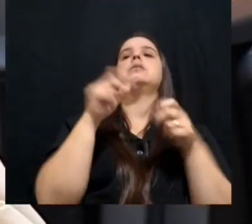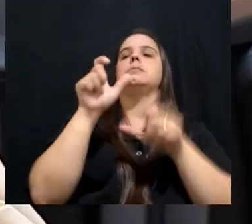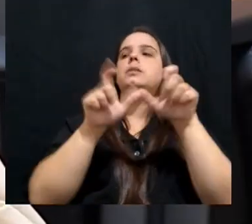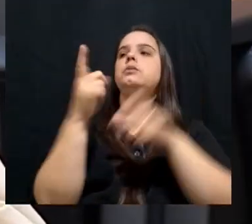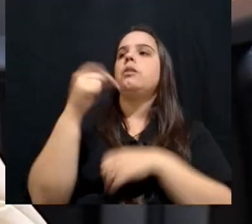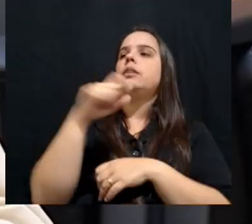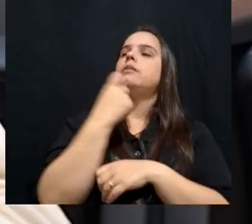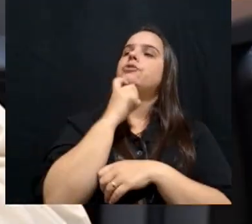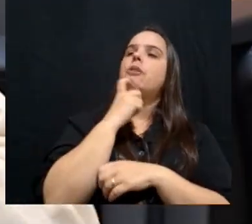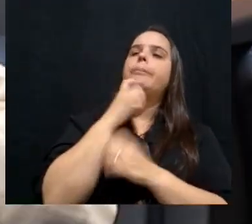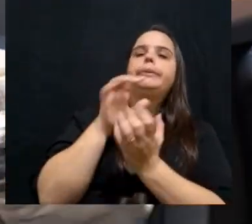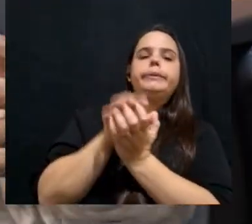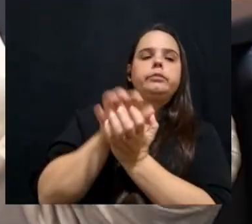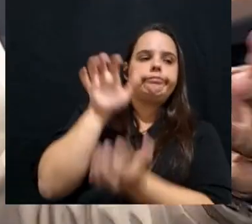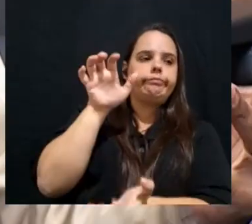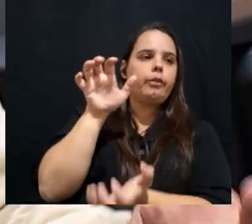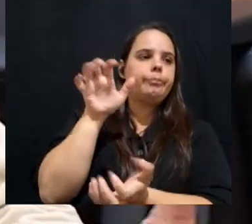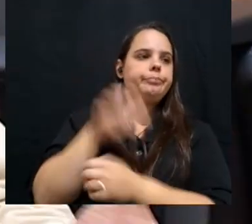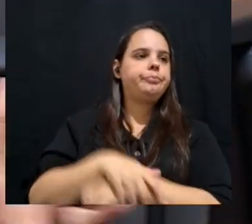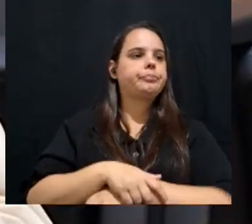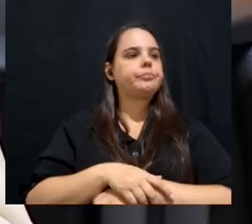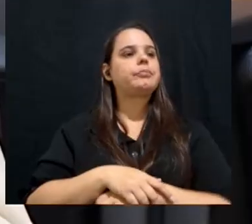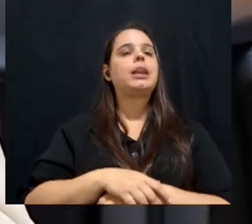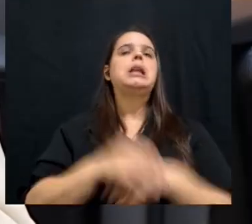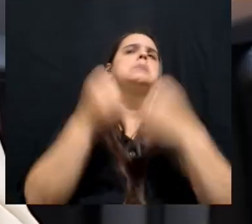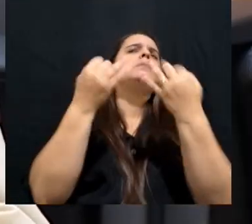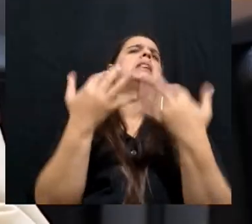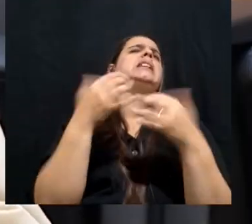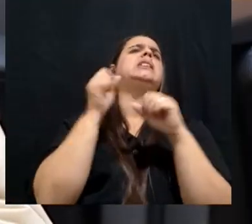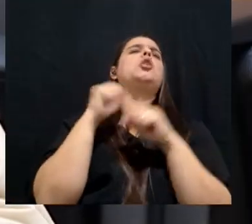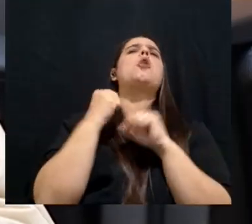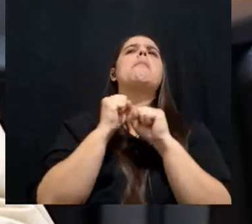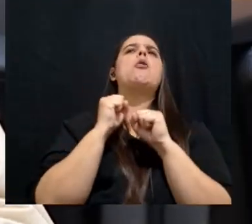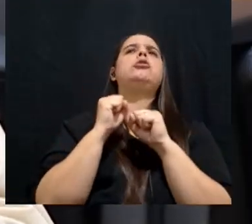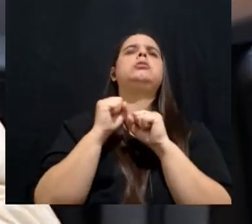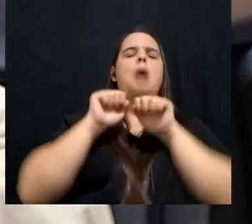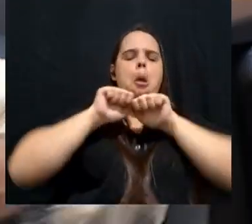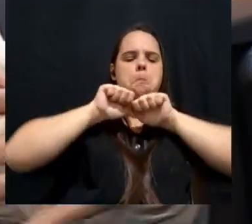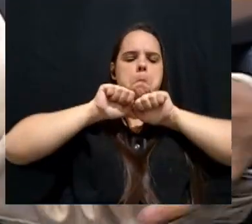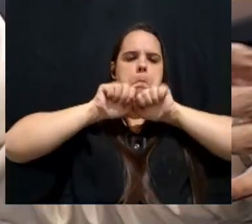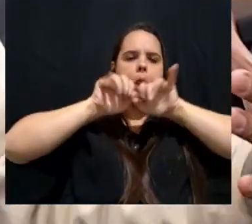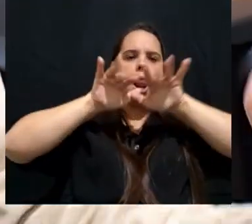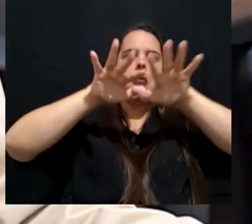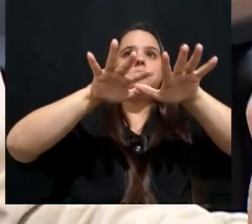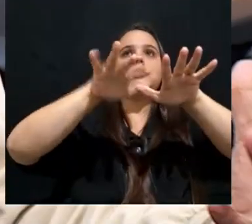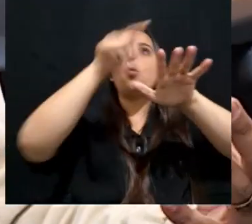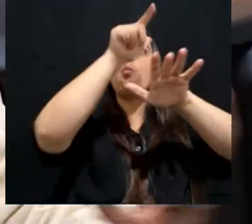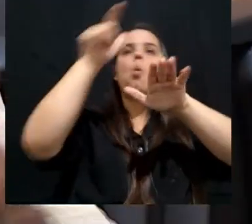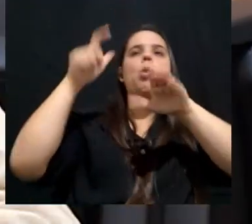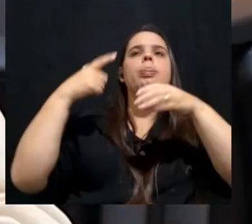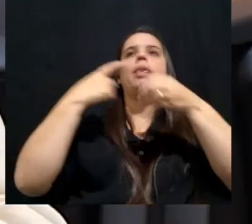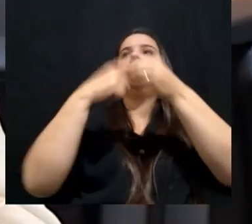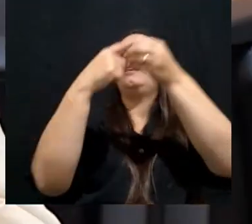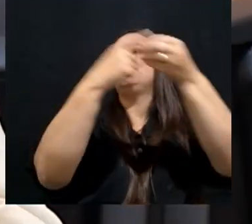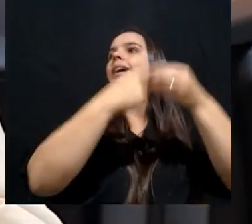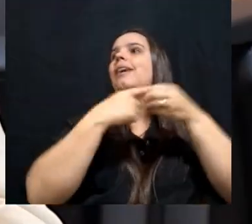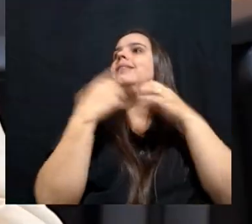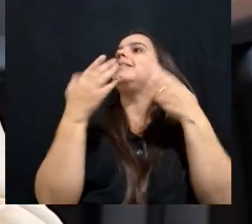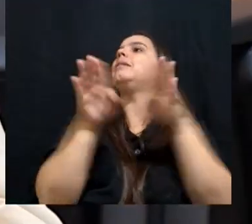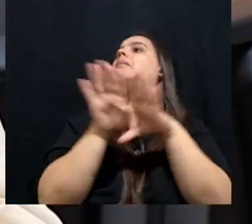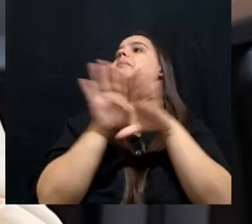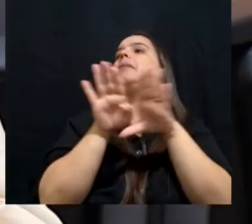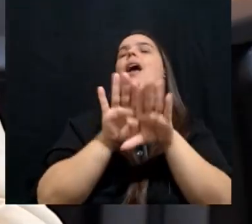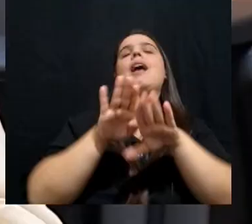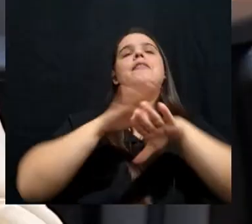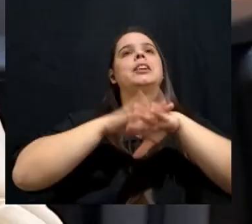gente pudesse, né, expandir isso para outras cidades, fazer algo ainda maior. Então, a gente acredita